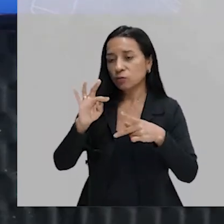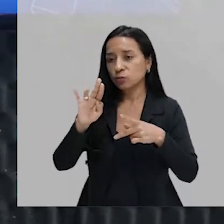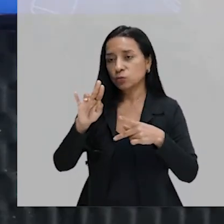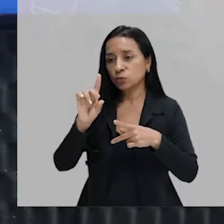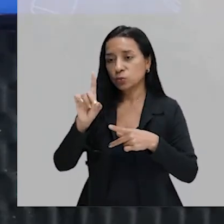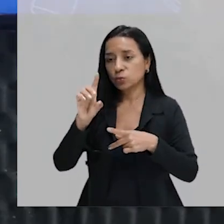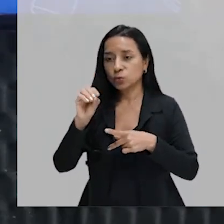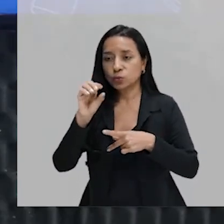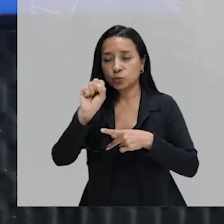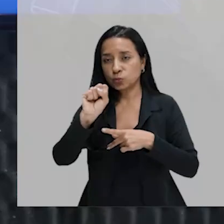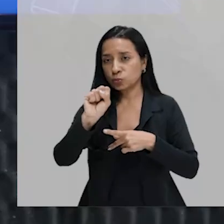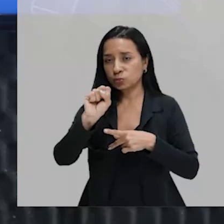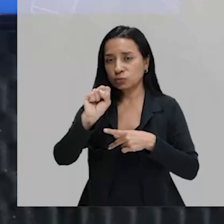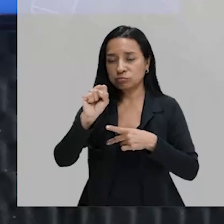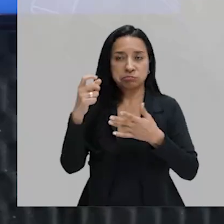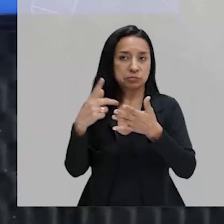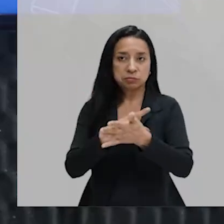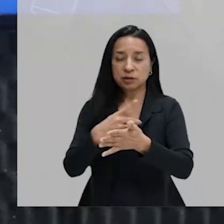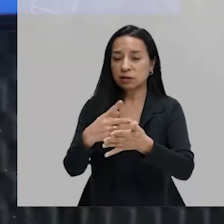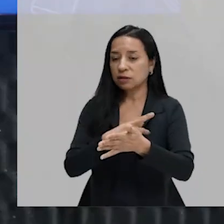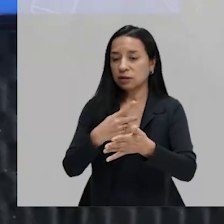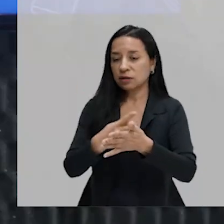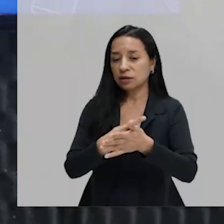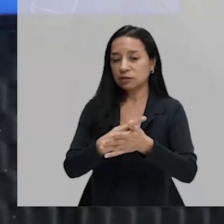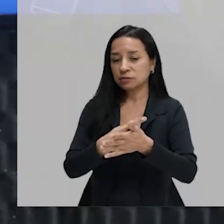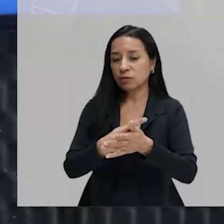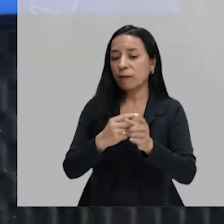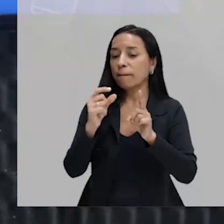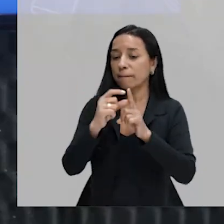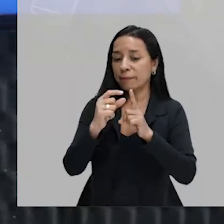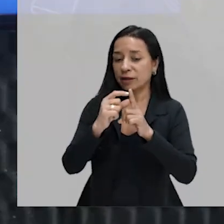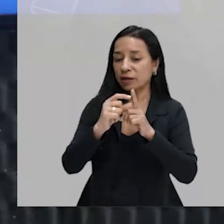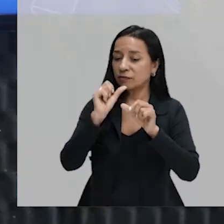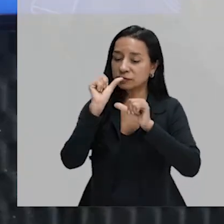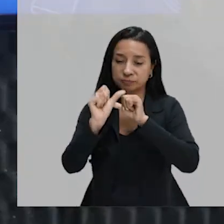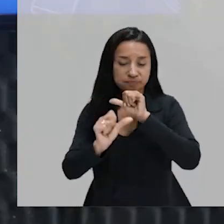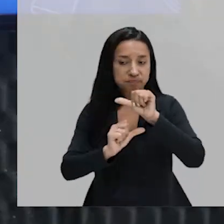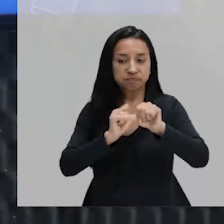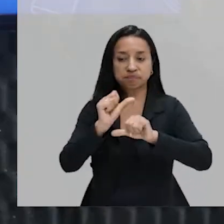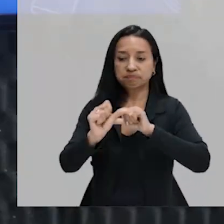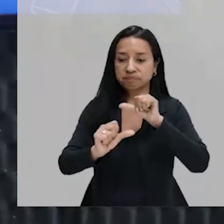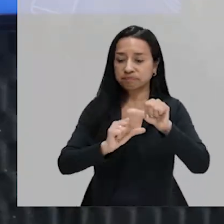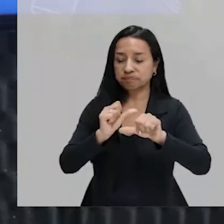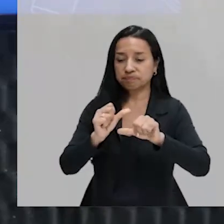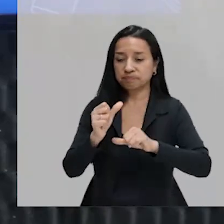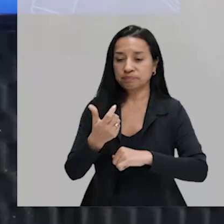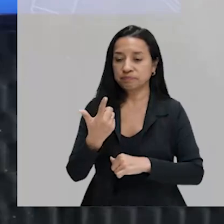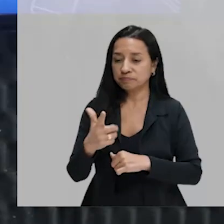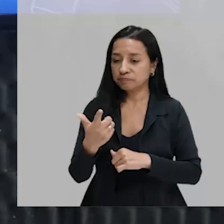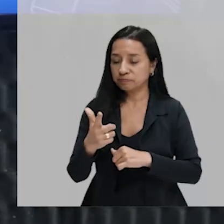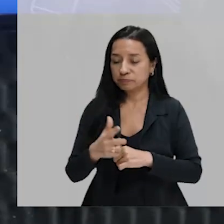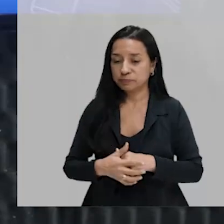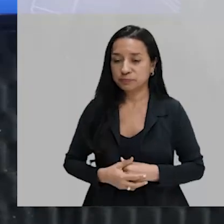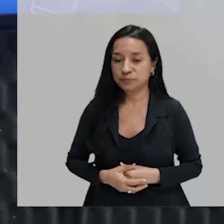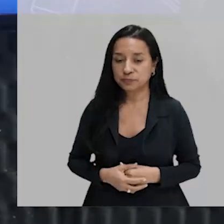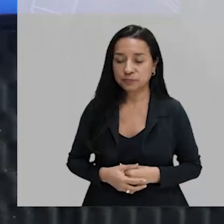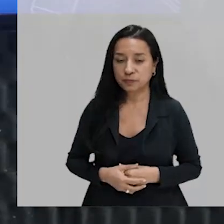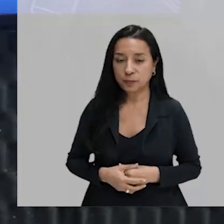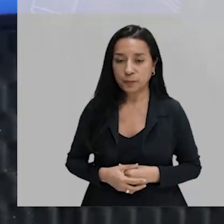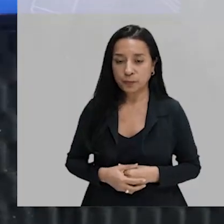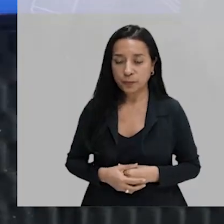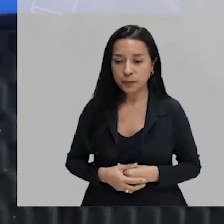nadas, não vai dar certo, né, turma? Então, são palavras invariáveis, elas não vão sofrer flexão, certo? São pronomes